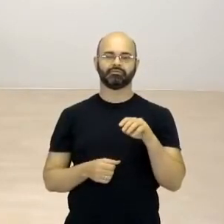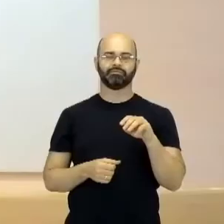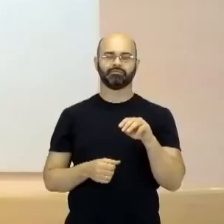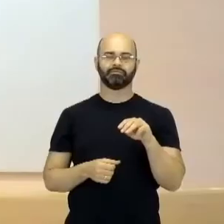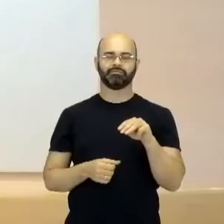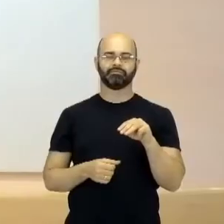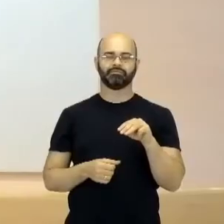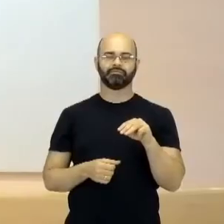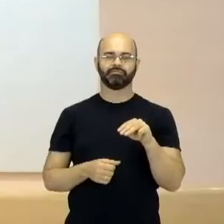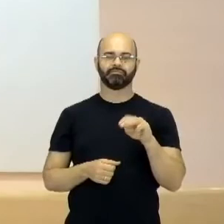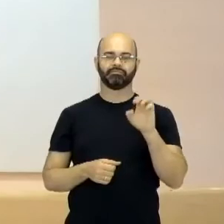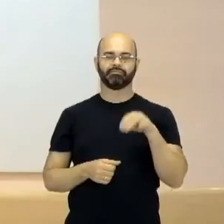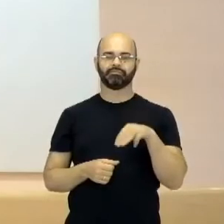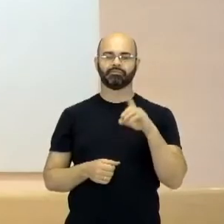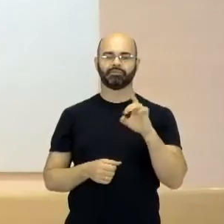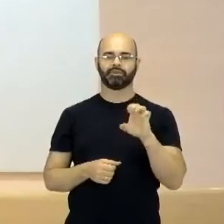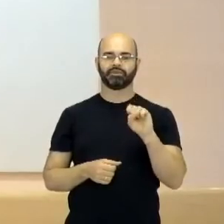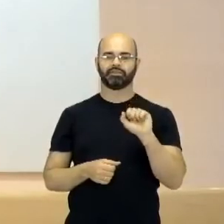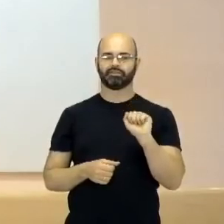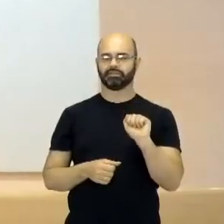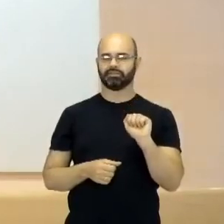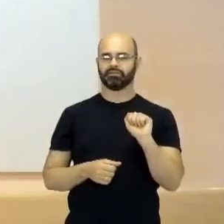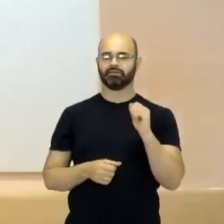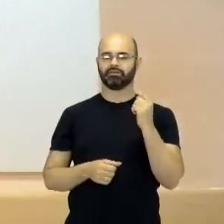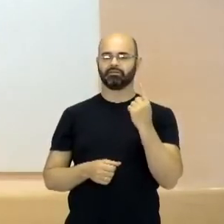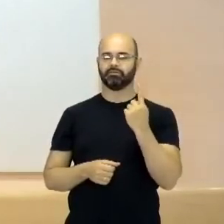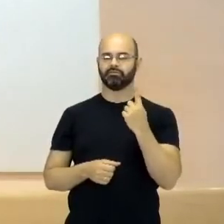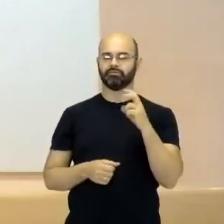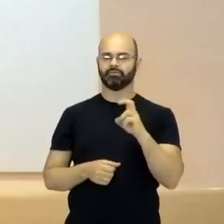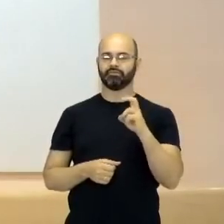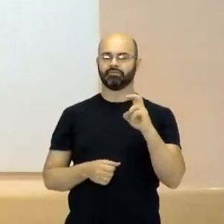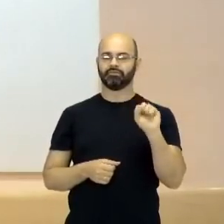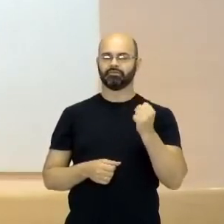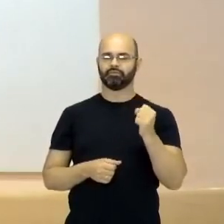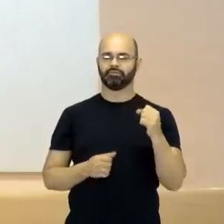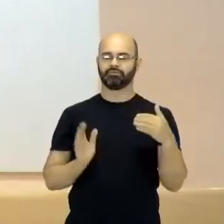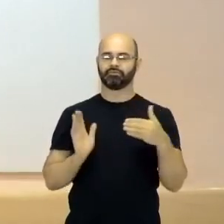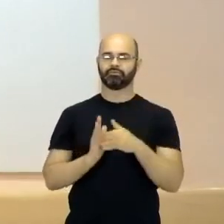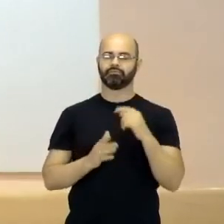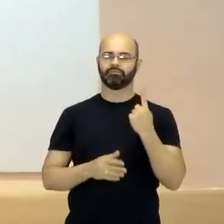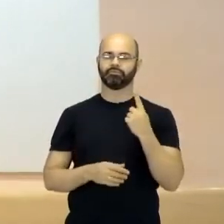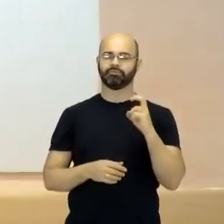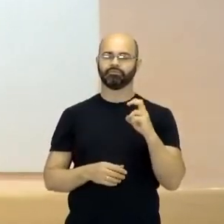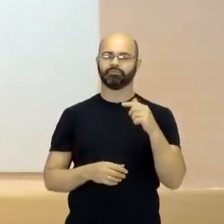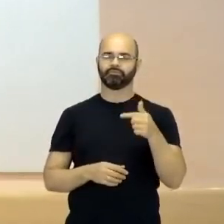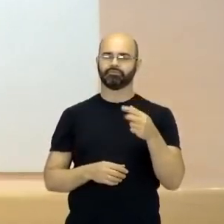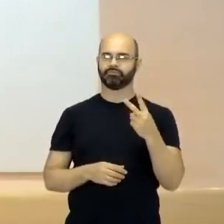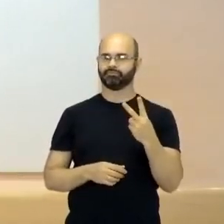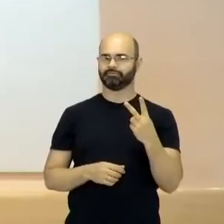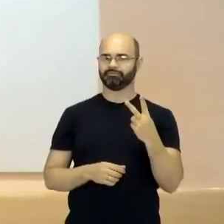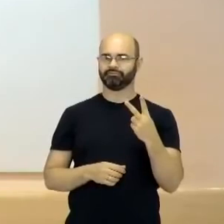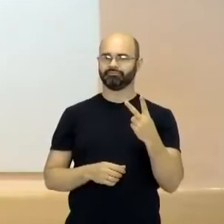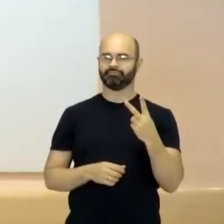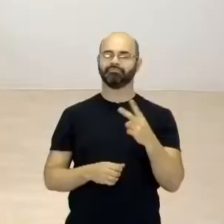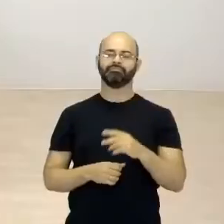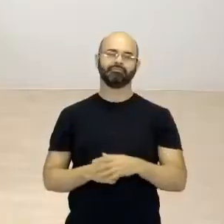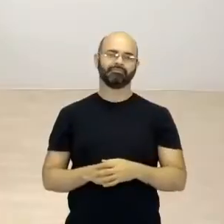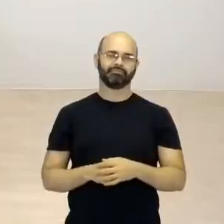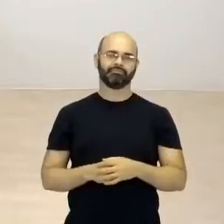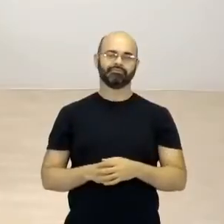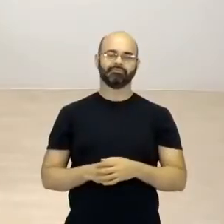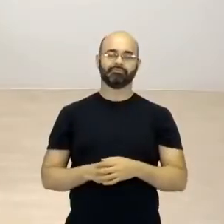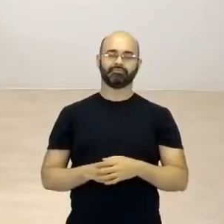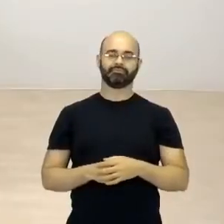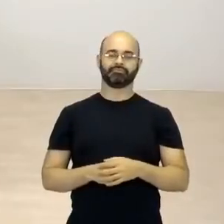de Sá. Períodos de 1558 a 1572. E aí, qual